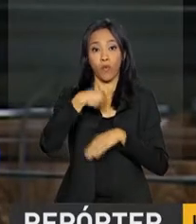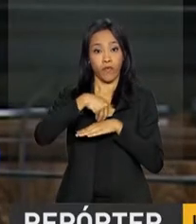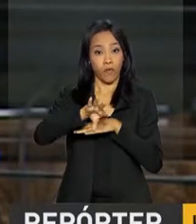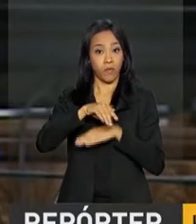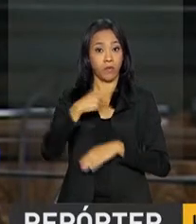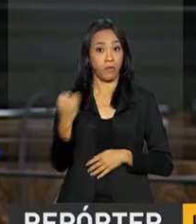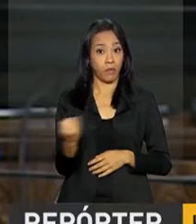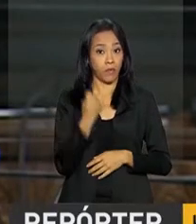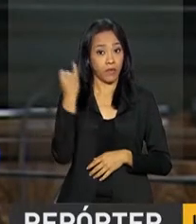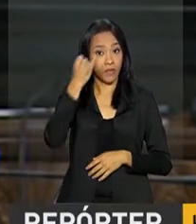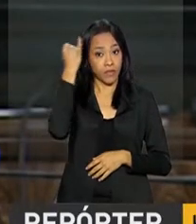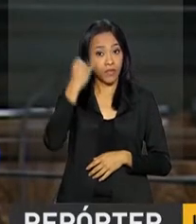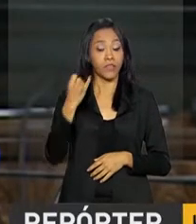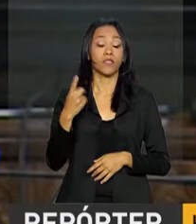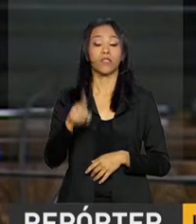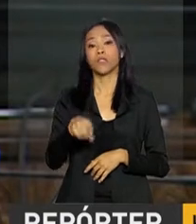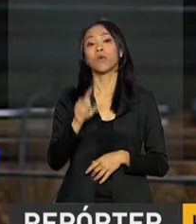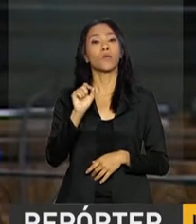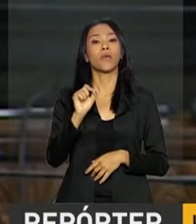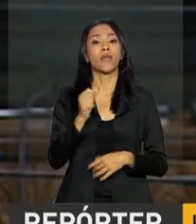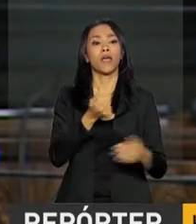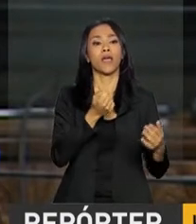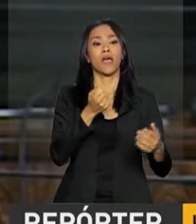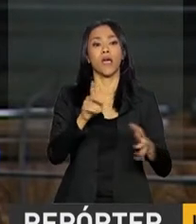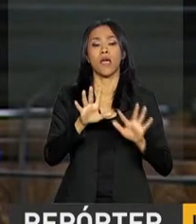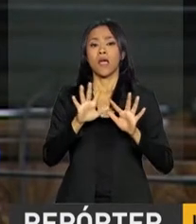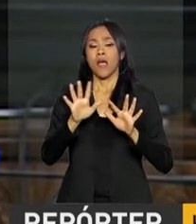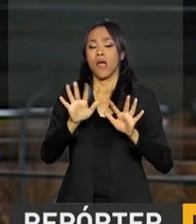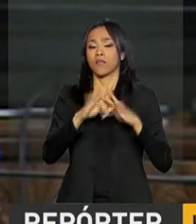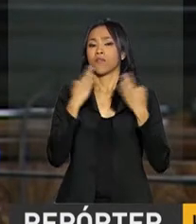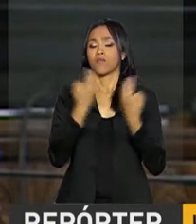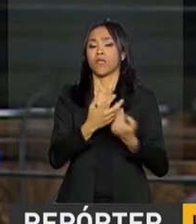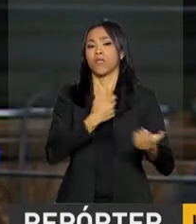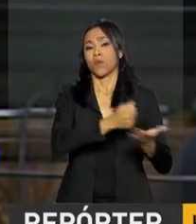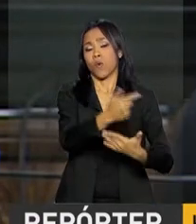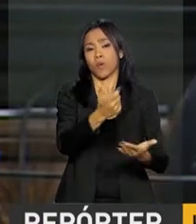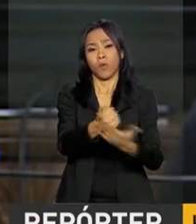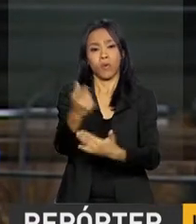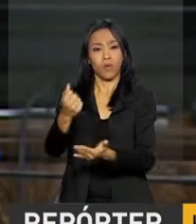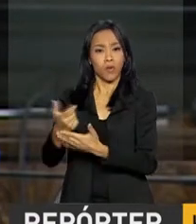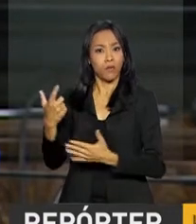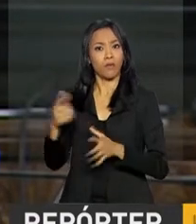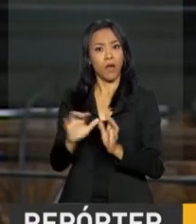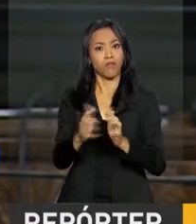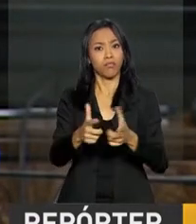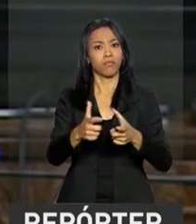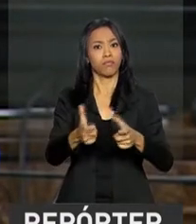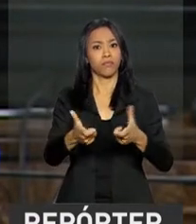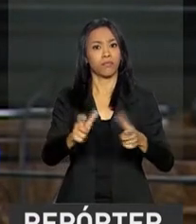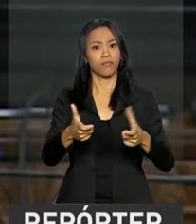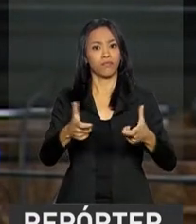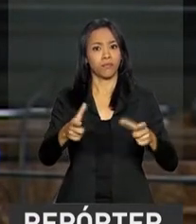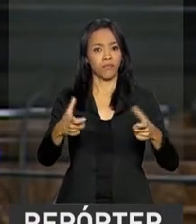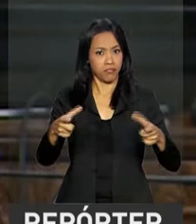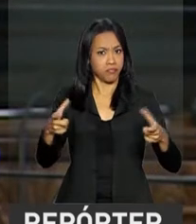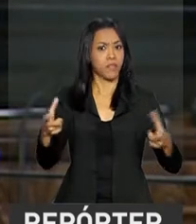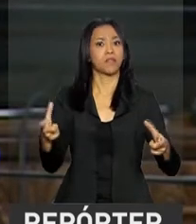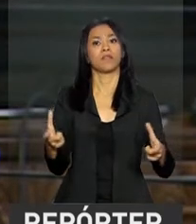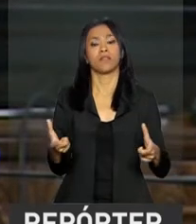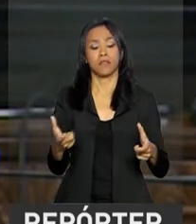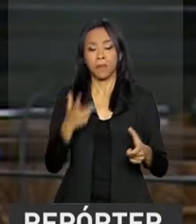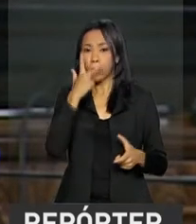bens duráveis isto é o consumo pelas famílias de bens duráveis está crescendo juntamente mais ou menos